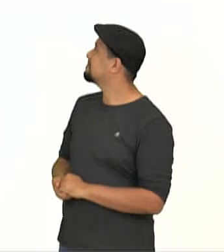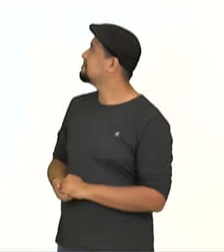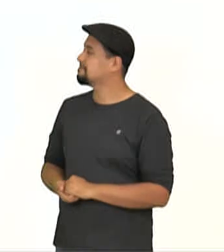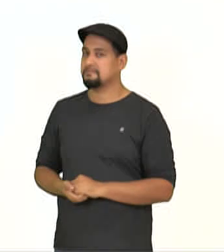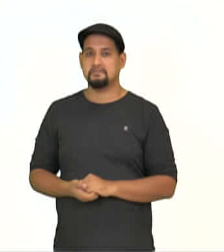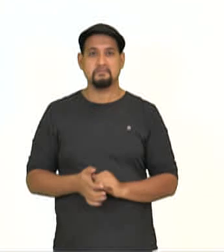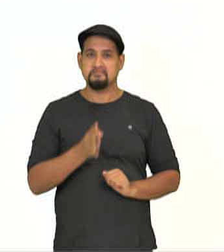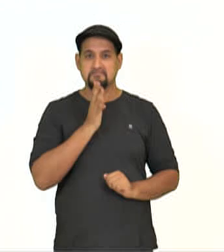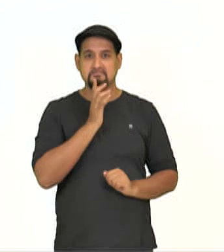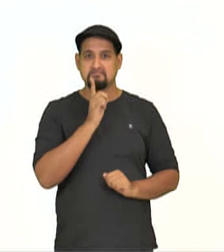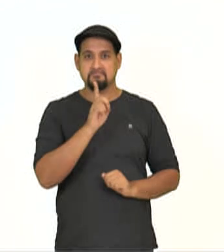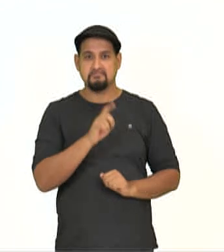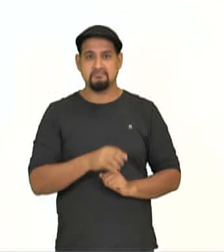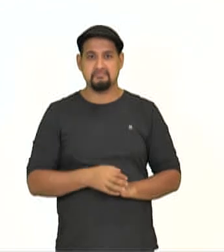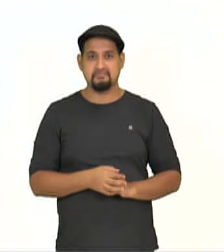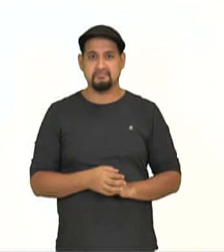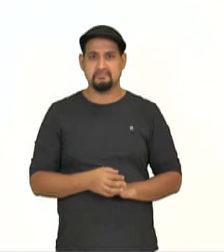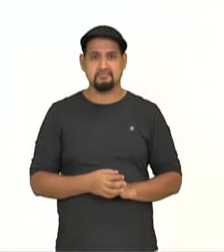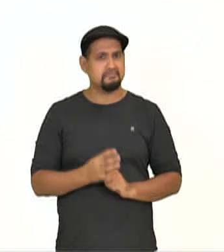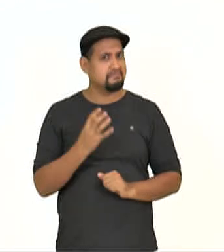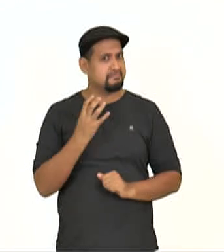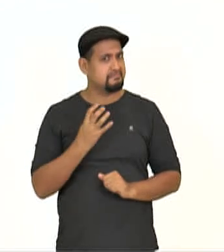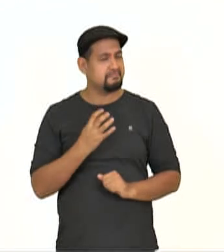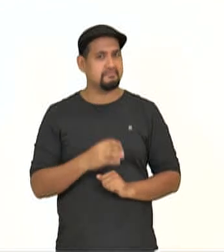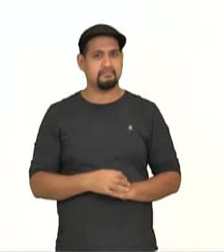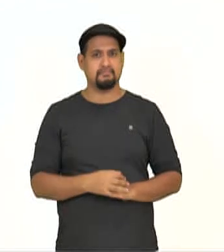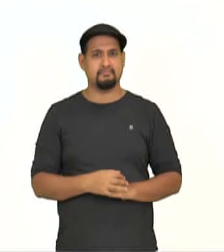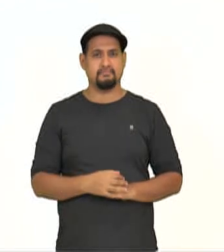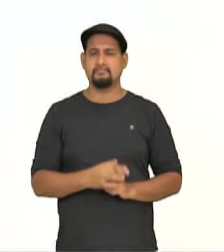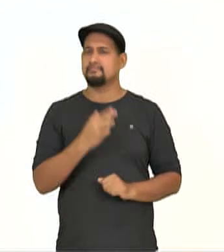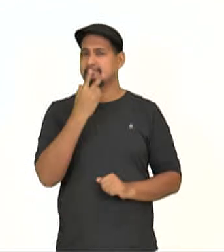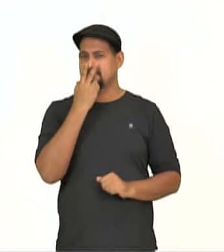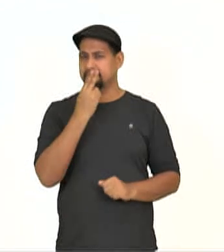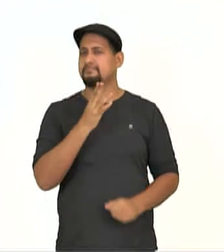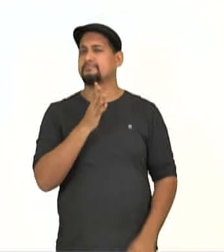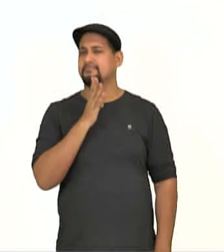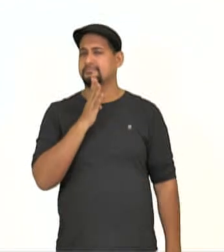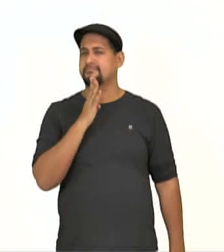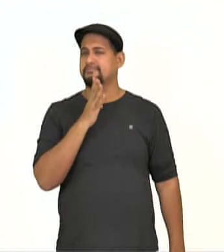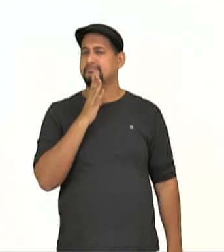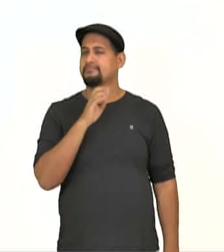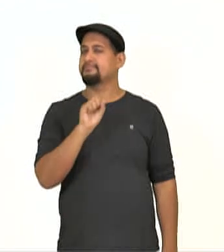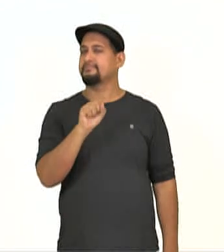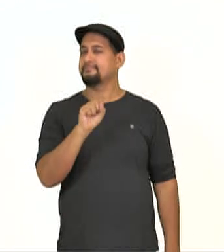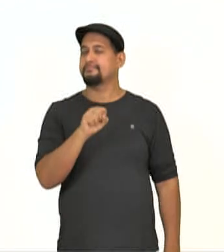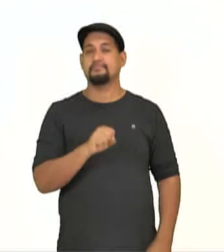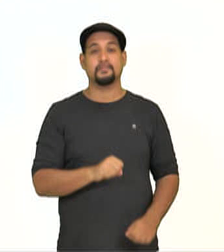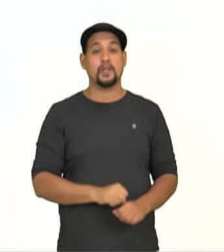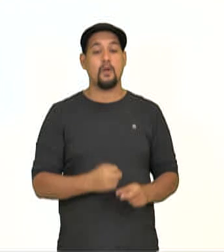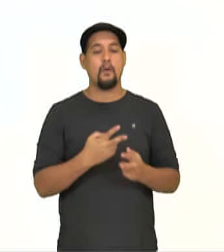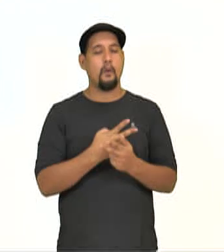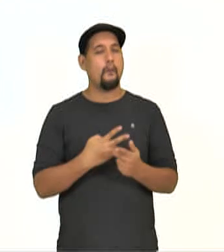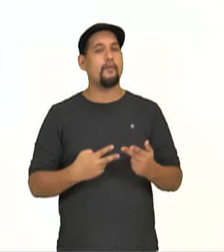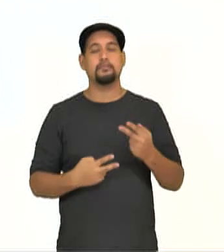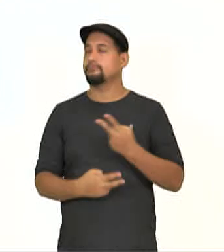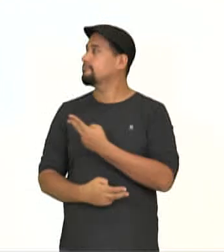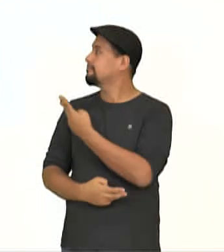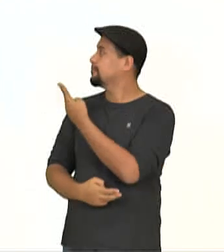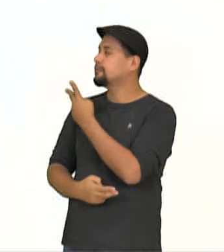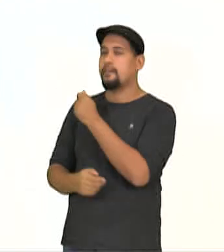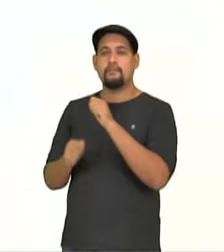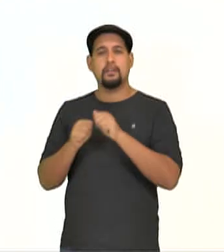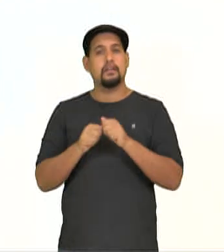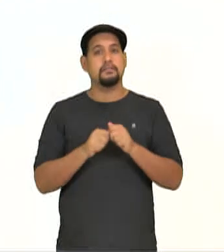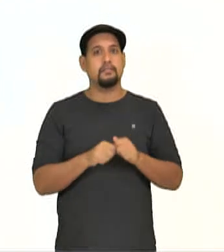reconhecendo, saiba que certamente você conhece as obras e personagens por eles criados. Que tal